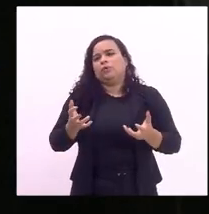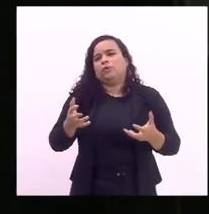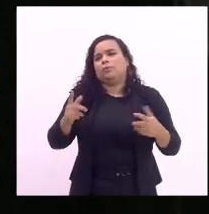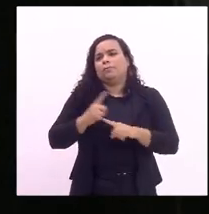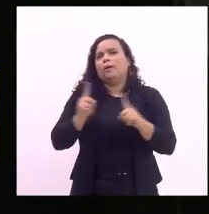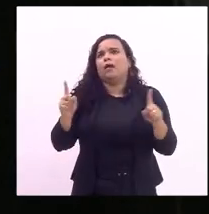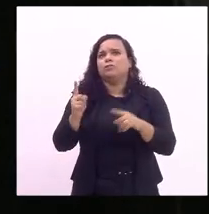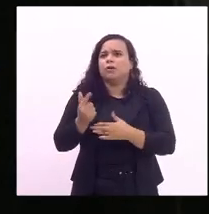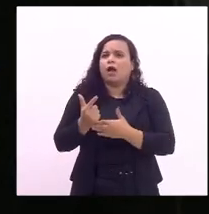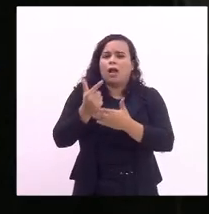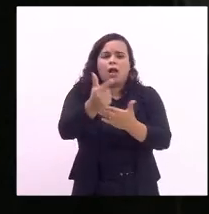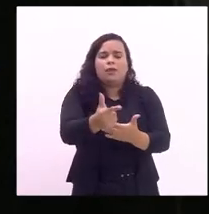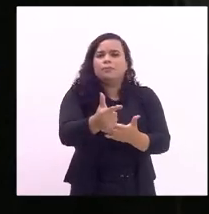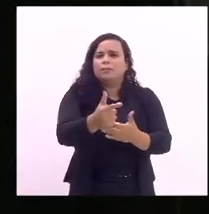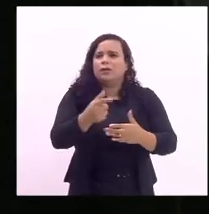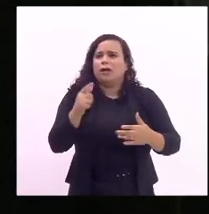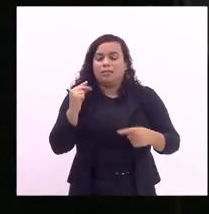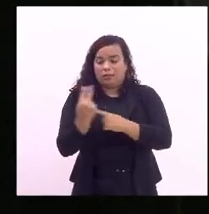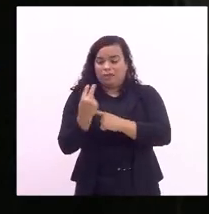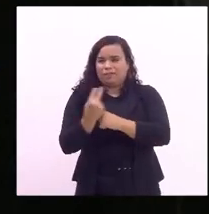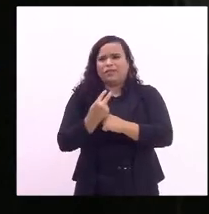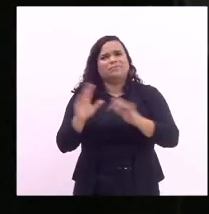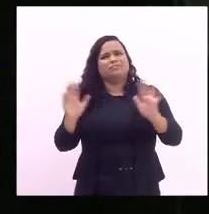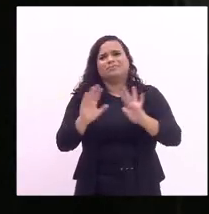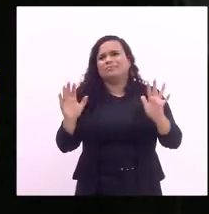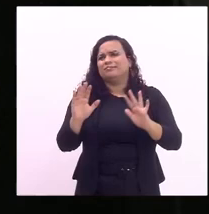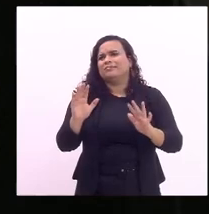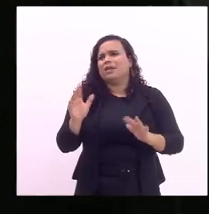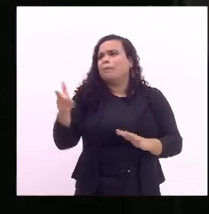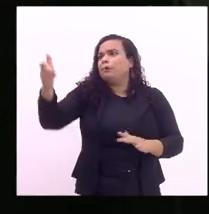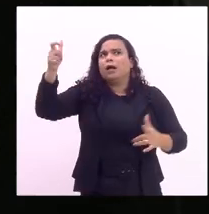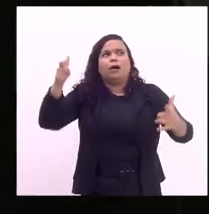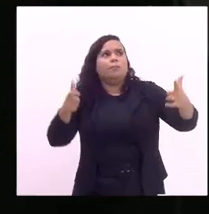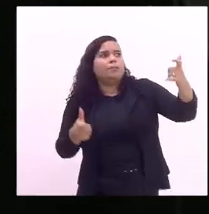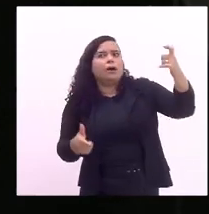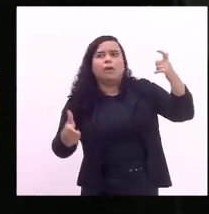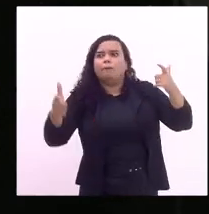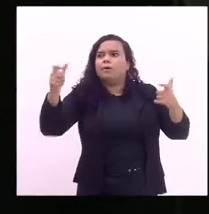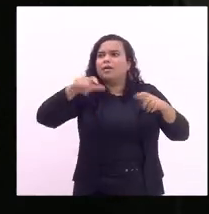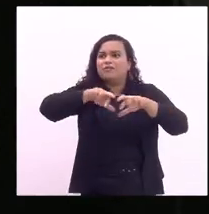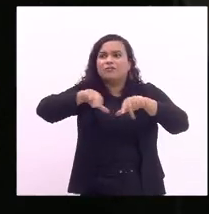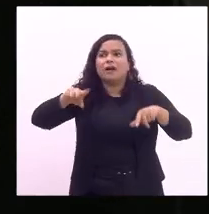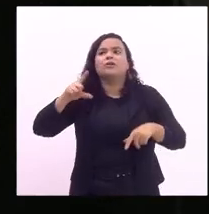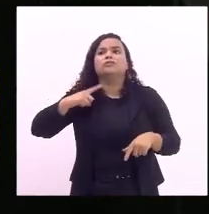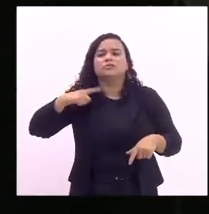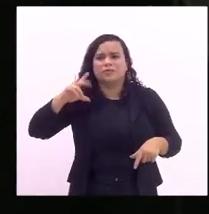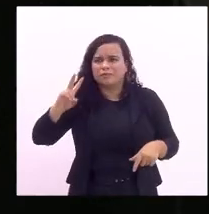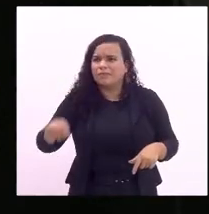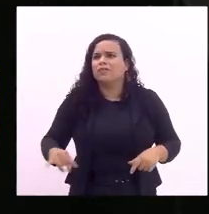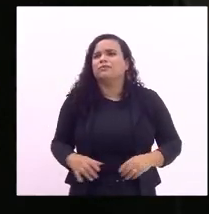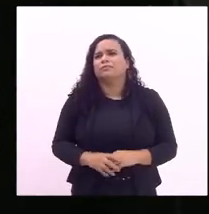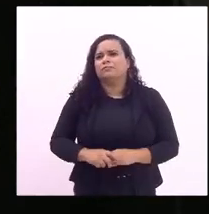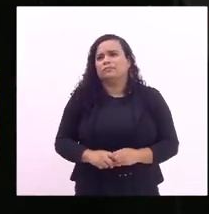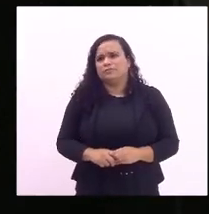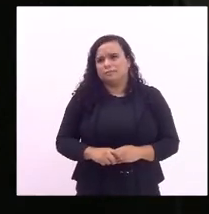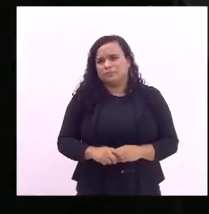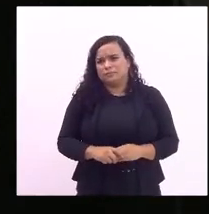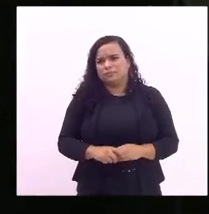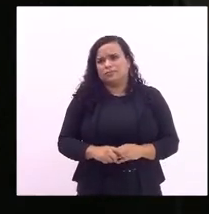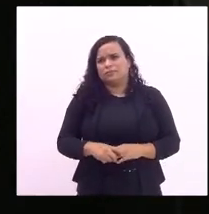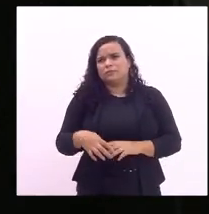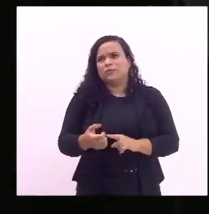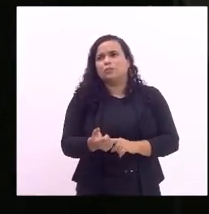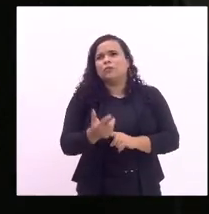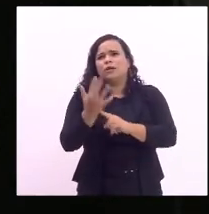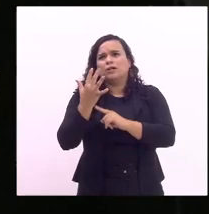se defender, quantas mais balas perdidas vão ter nessa condição? Para concluir, quantas, deputada. Quantas